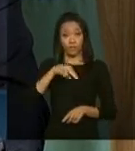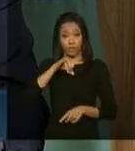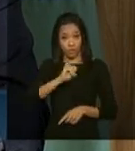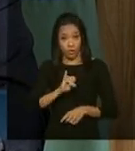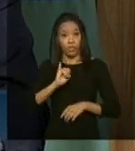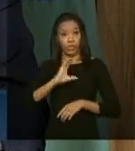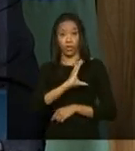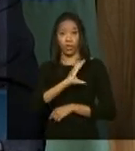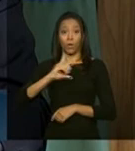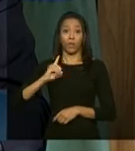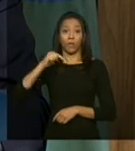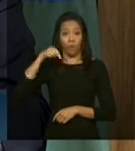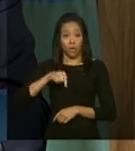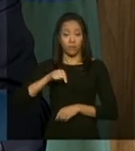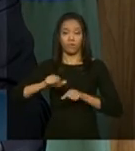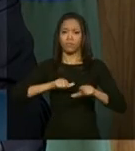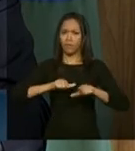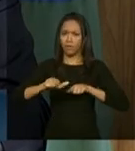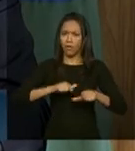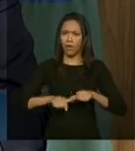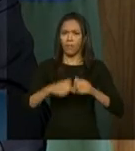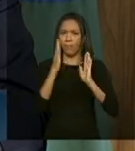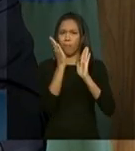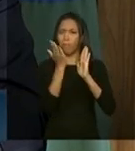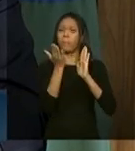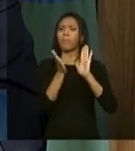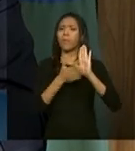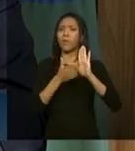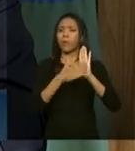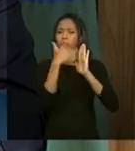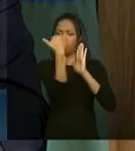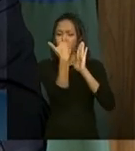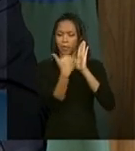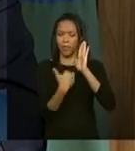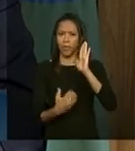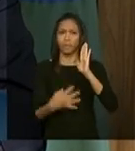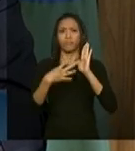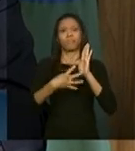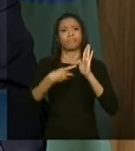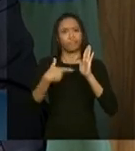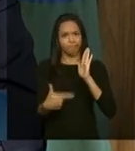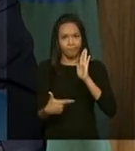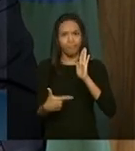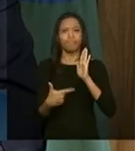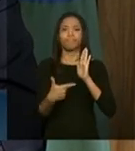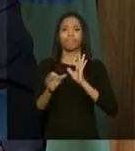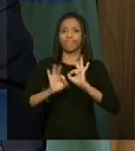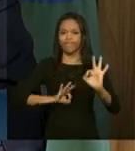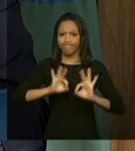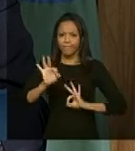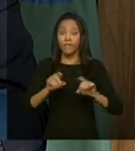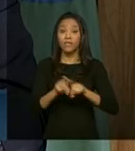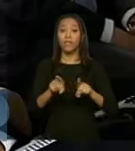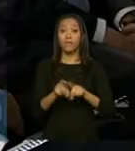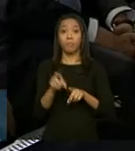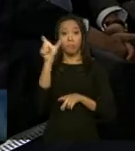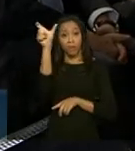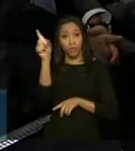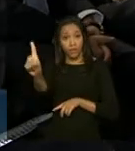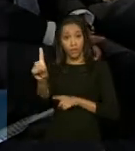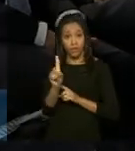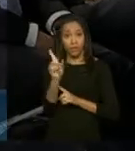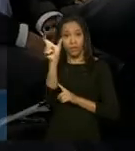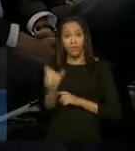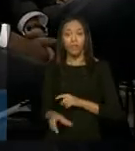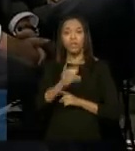de 42 propostas de agenda da competitividade, e o Dr. Jorge Guedal, presidente da